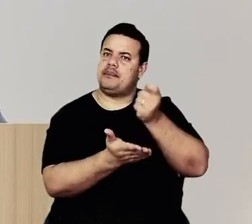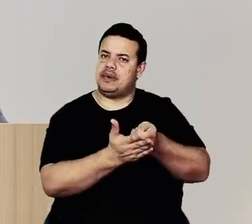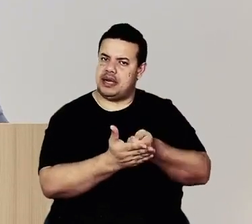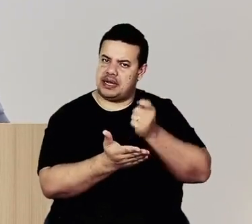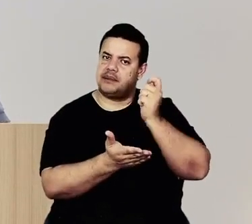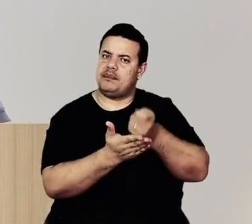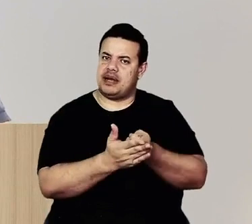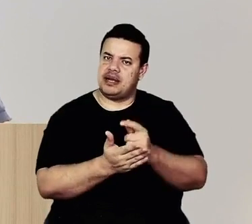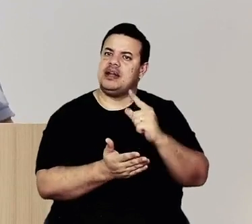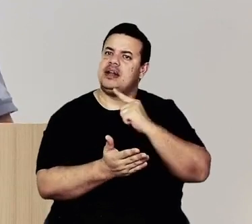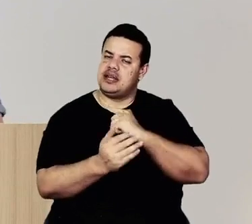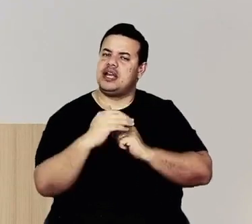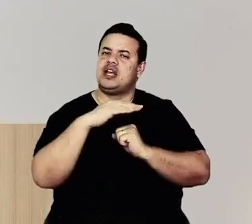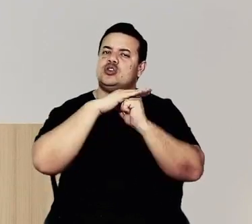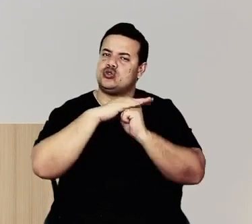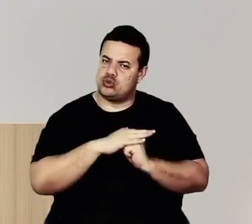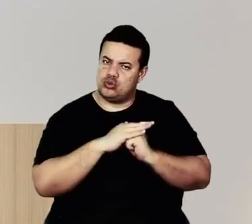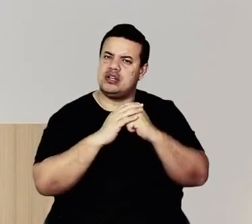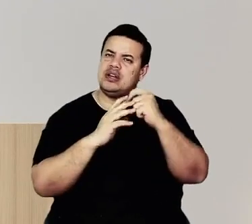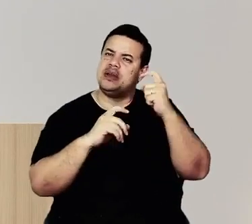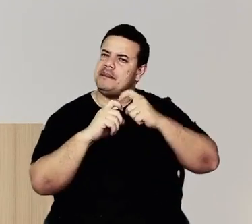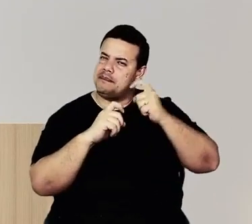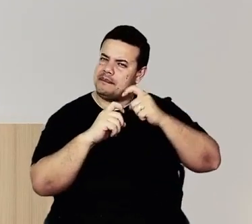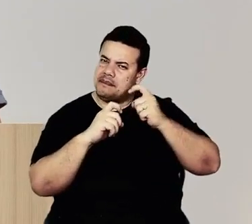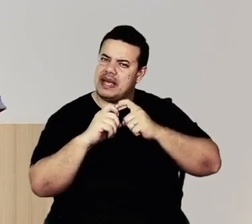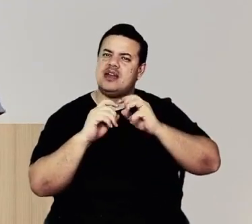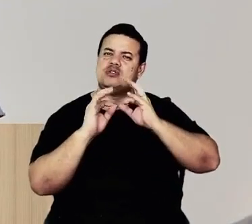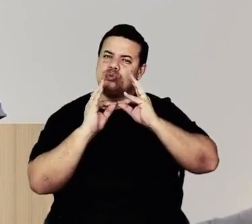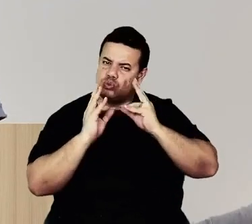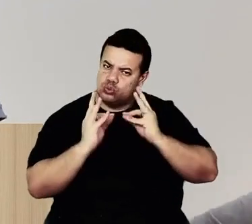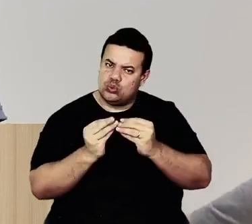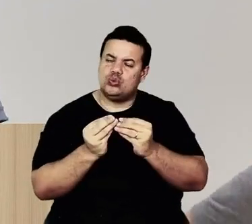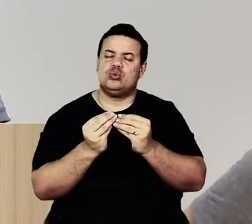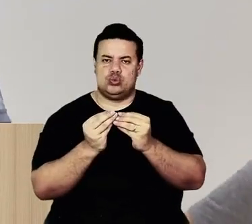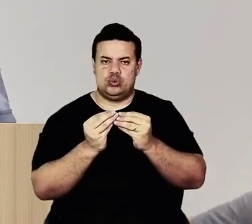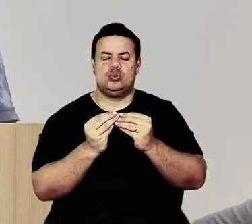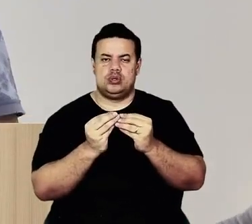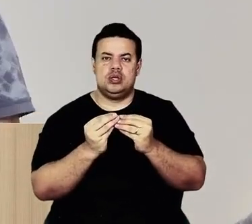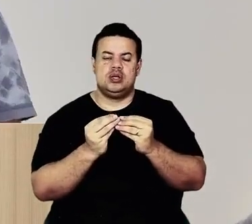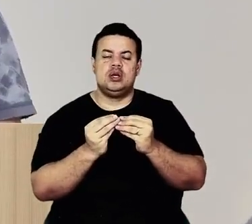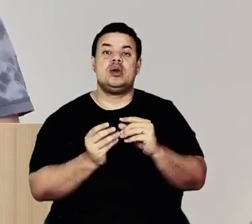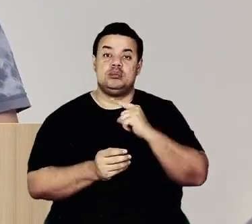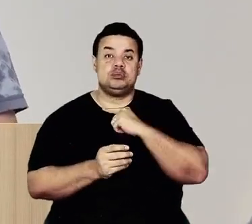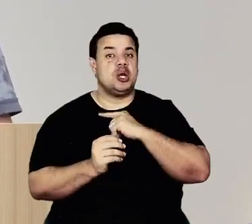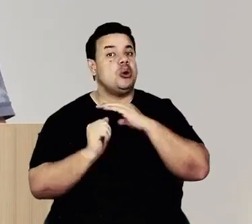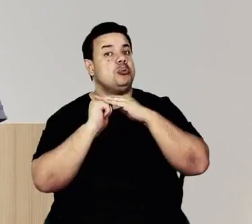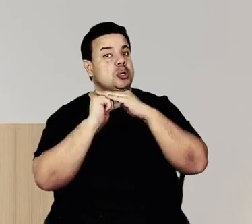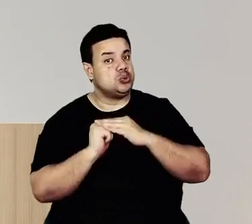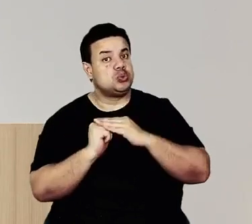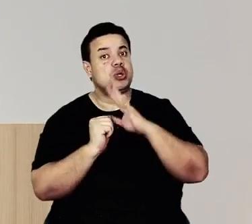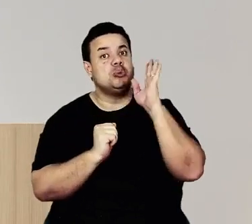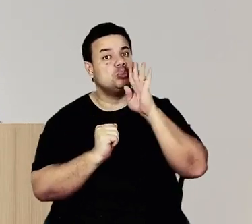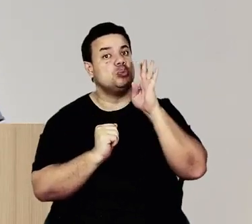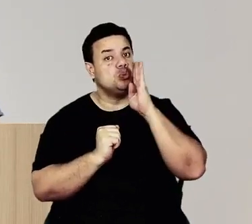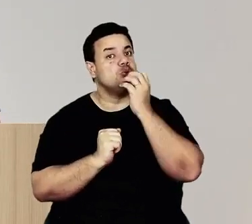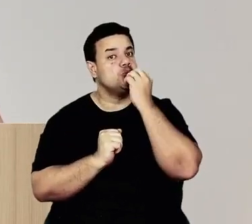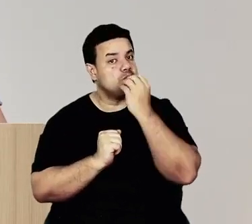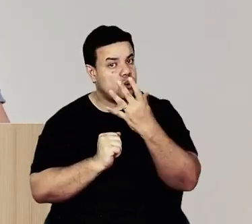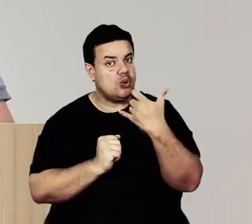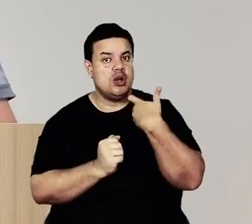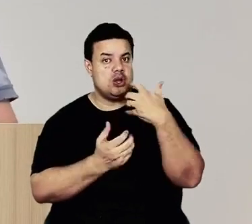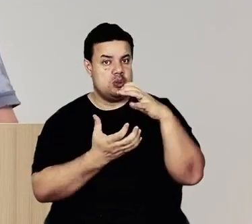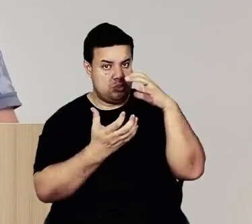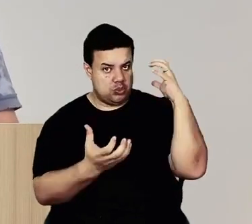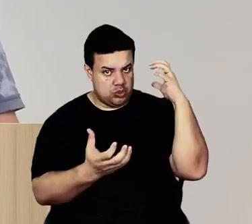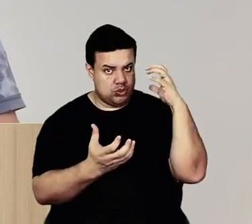de médicos etc tudo então tem uma estrutura bem bem bacana paraa Nossa terceira idade isso é respeitar também a